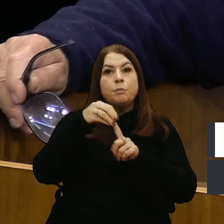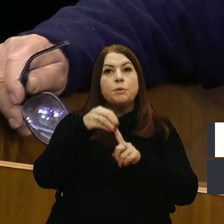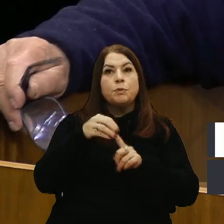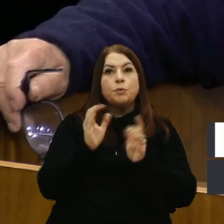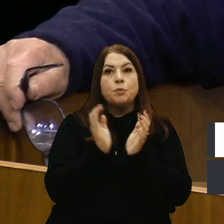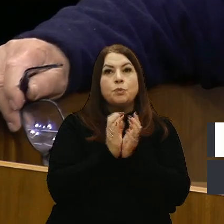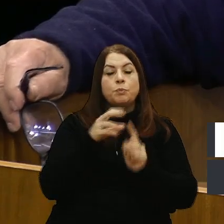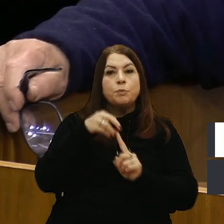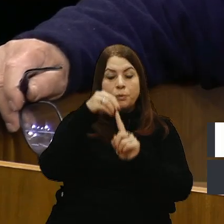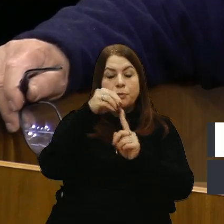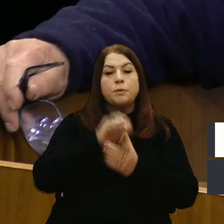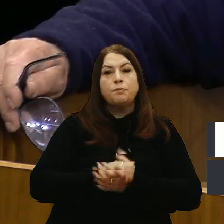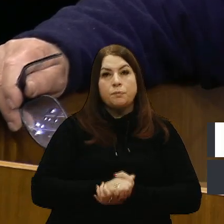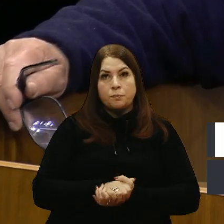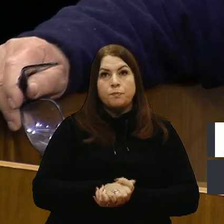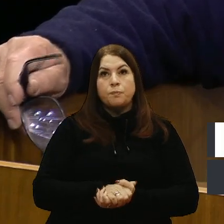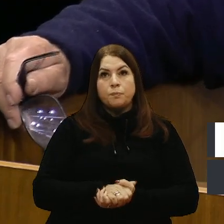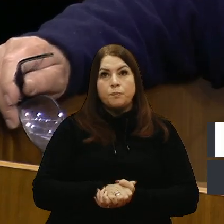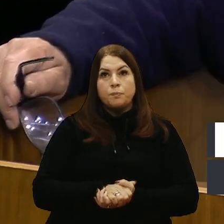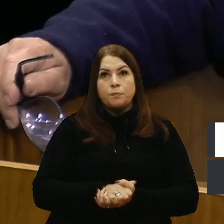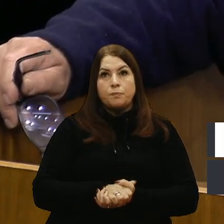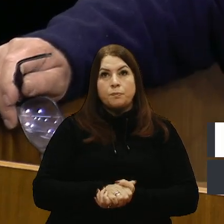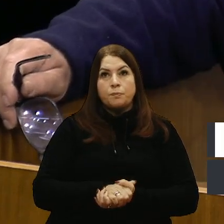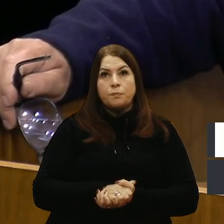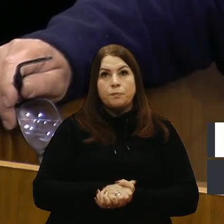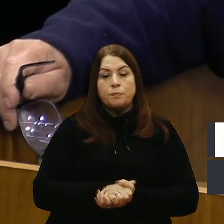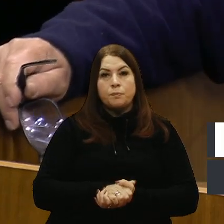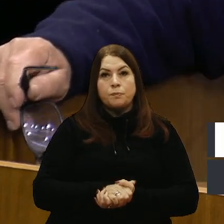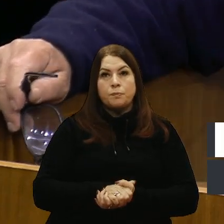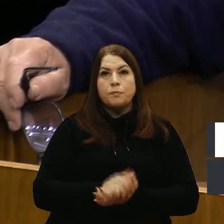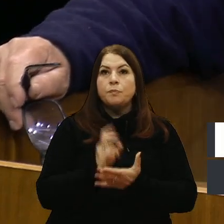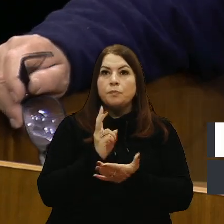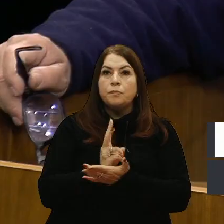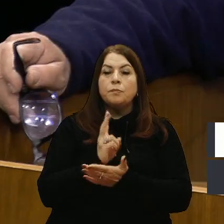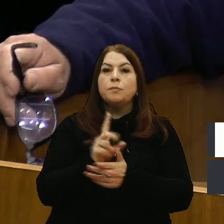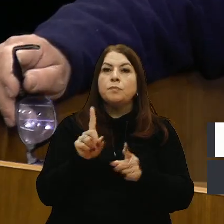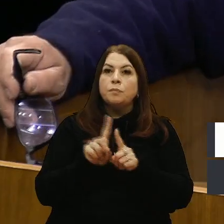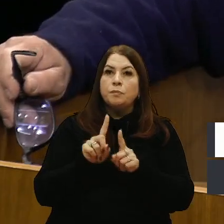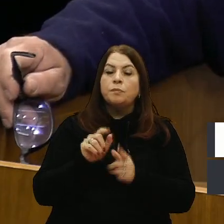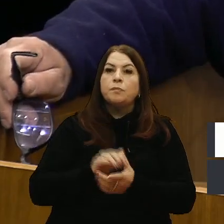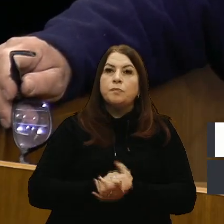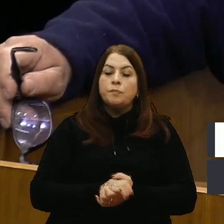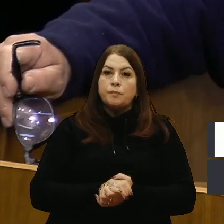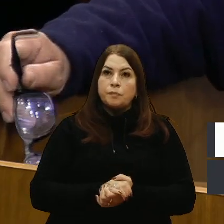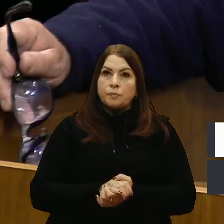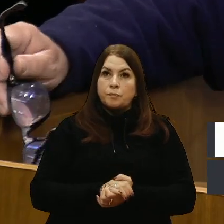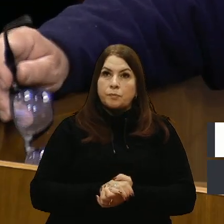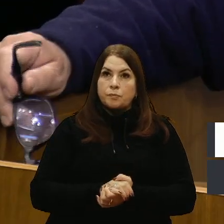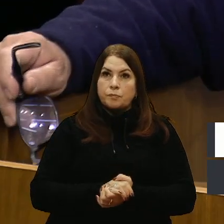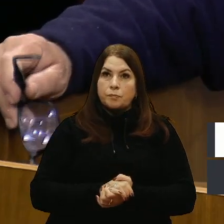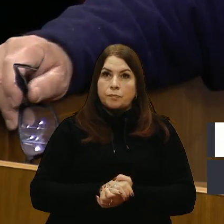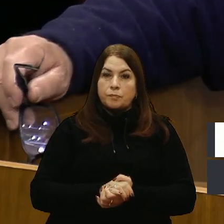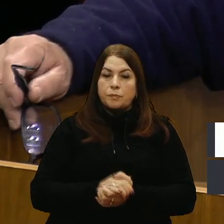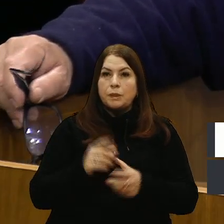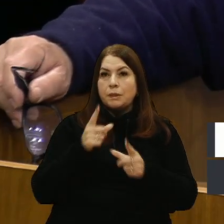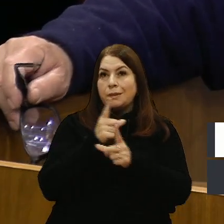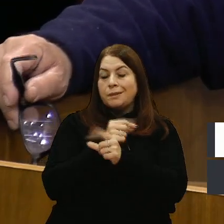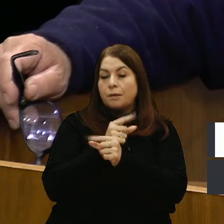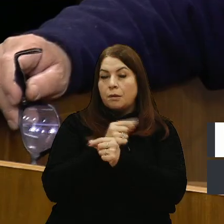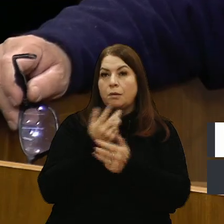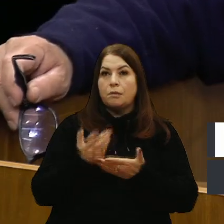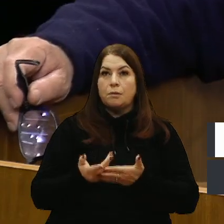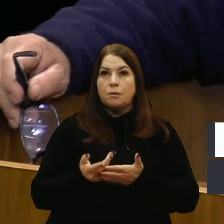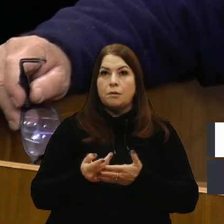grupos prioritários. Segue também a dengue,